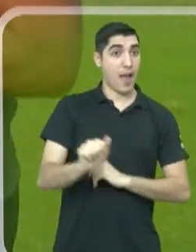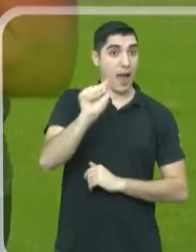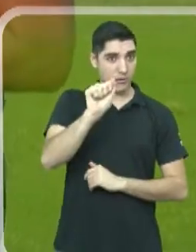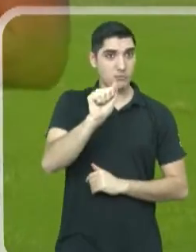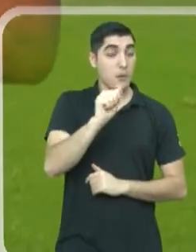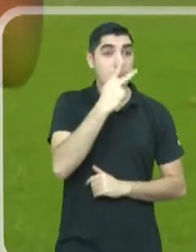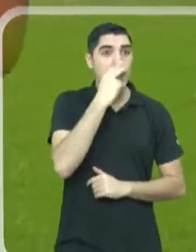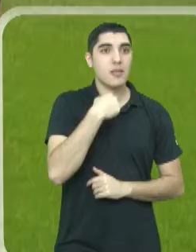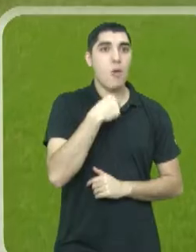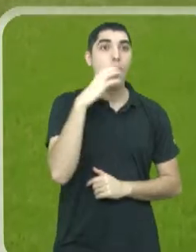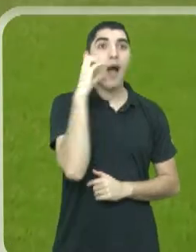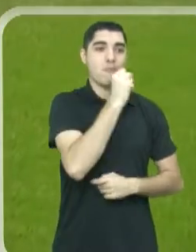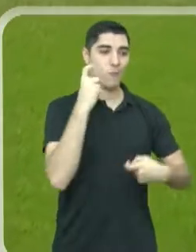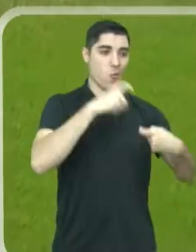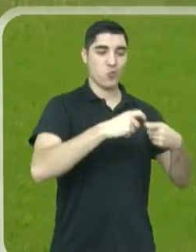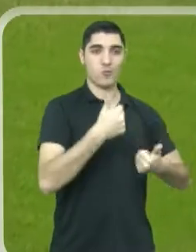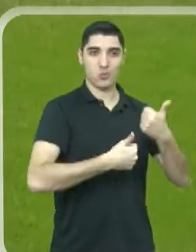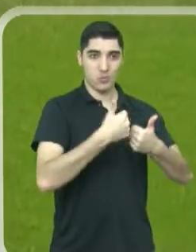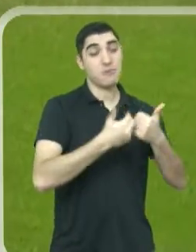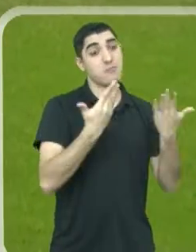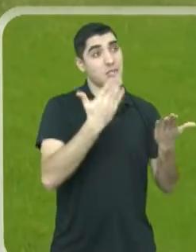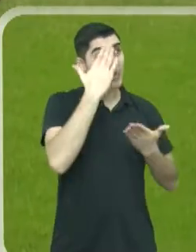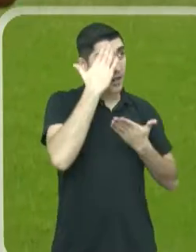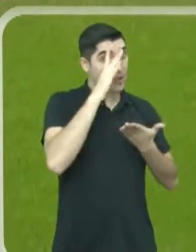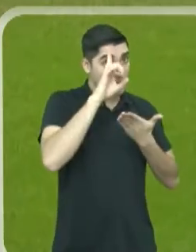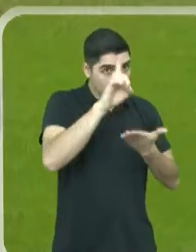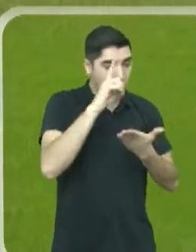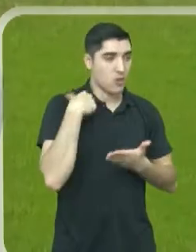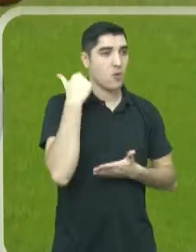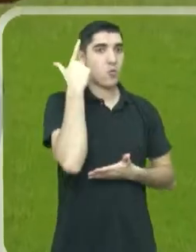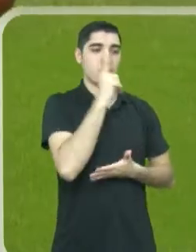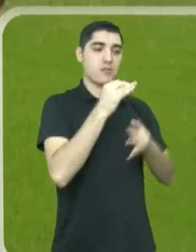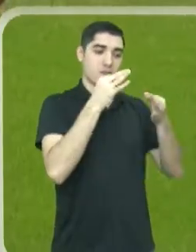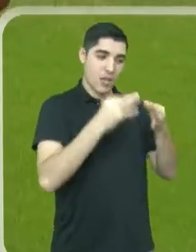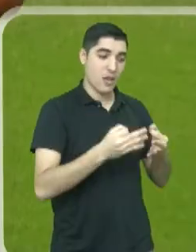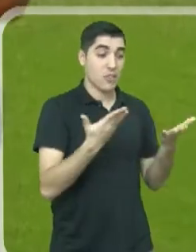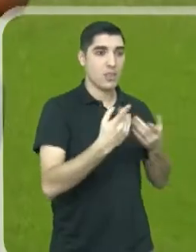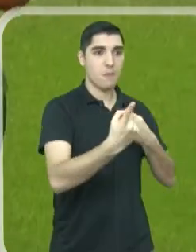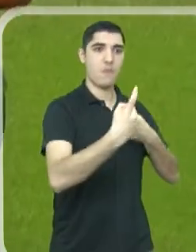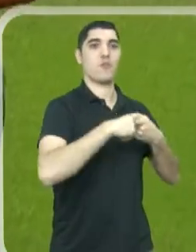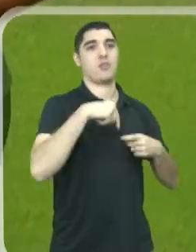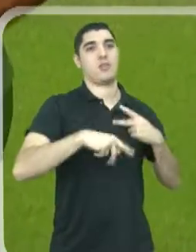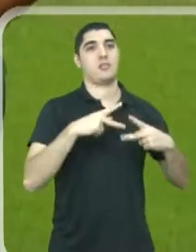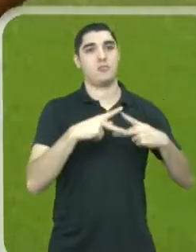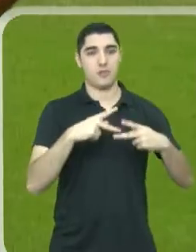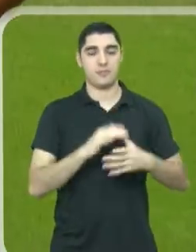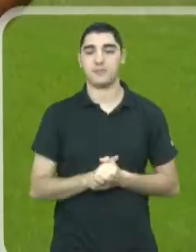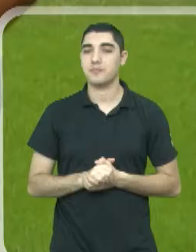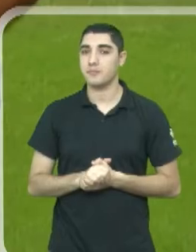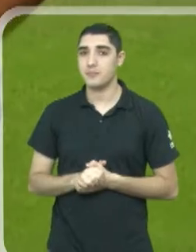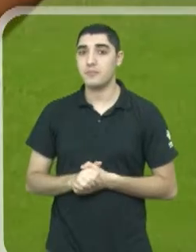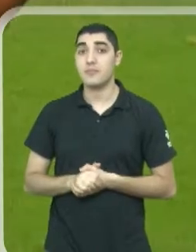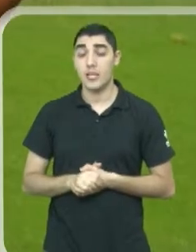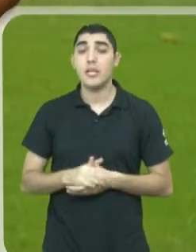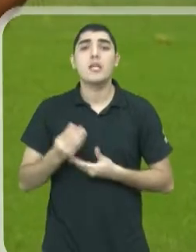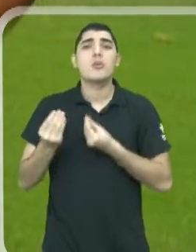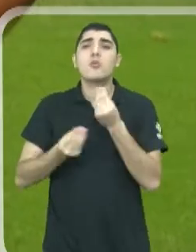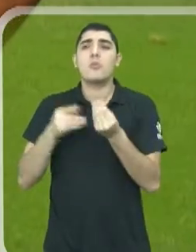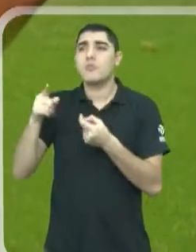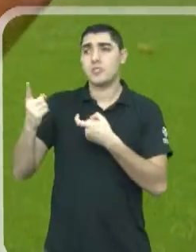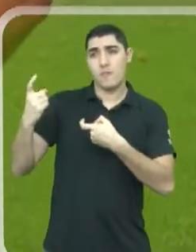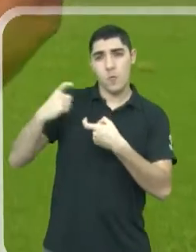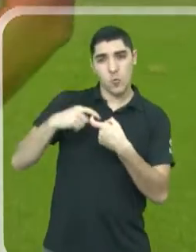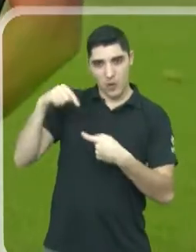né? E graças a Deus deu certo e que também me trouxe aqui para São José dos Campos. E como é que foi essa vinda para São José? Que você